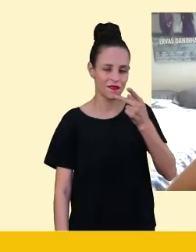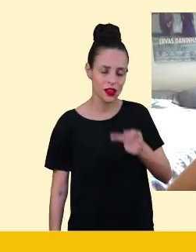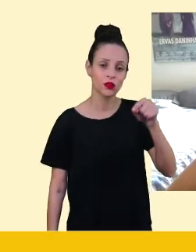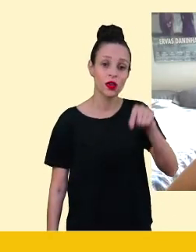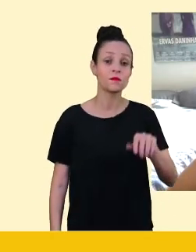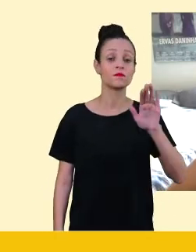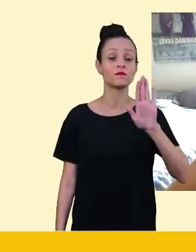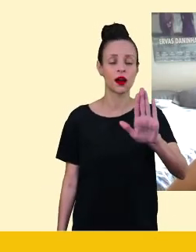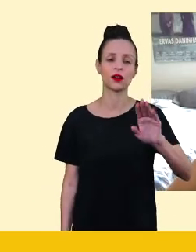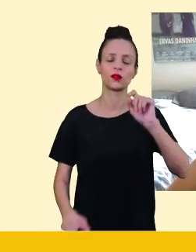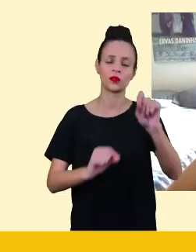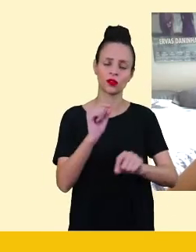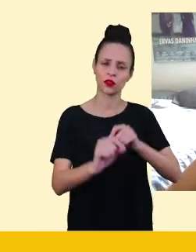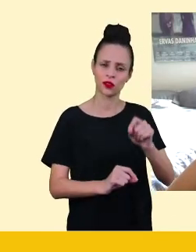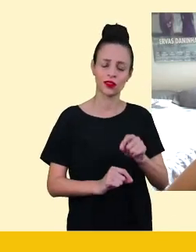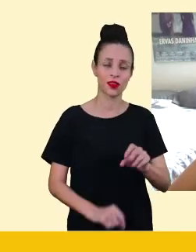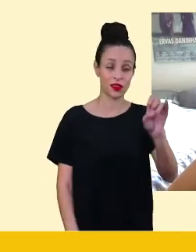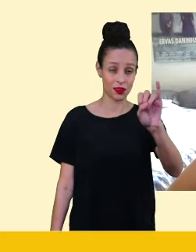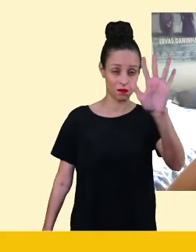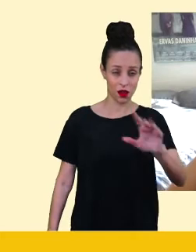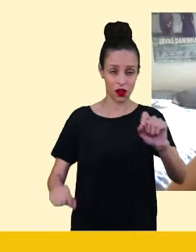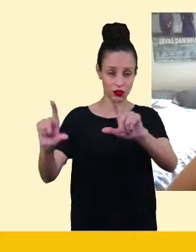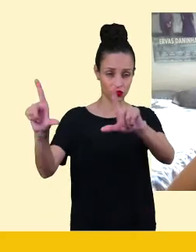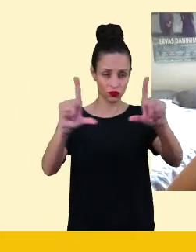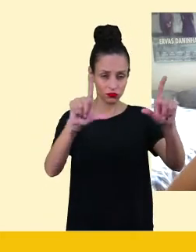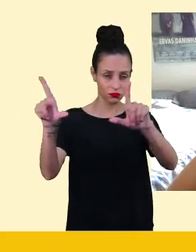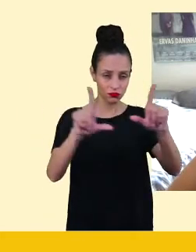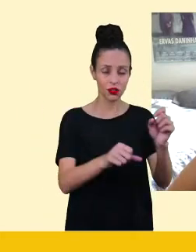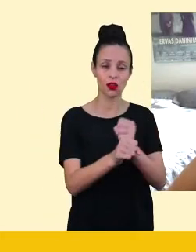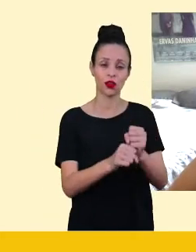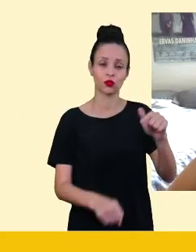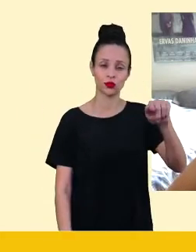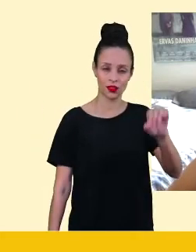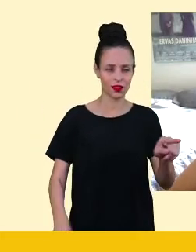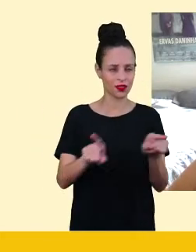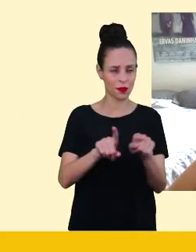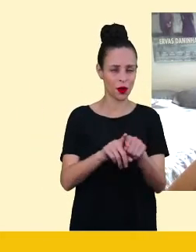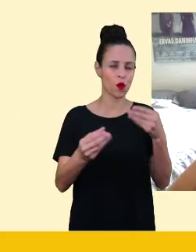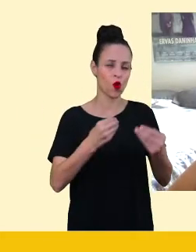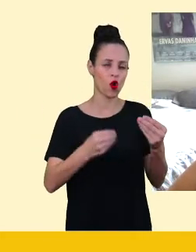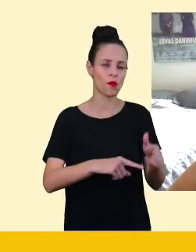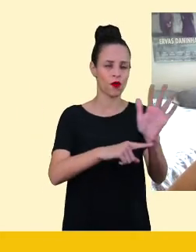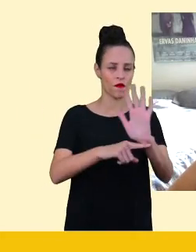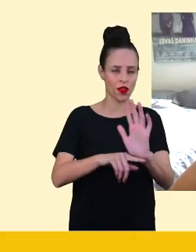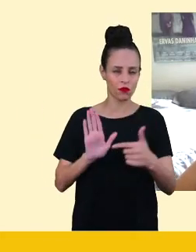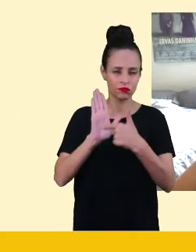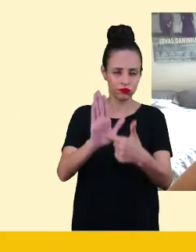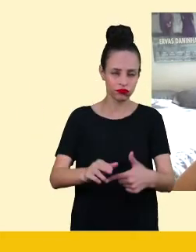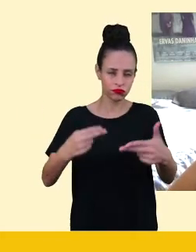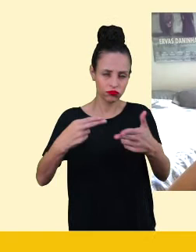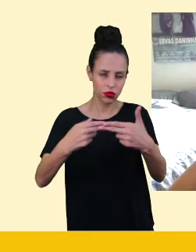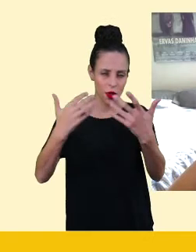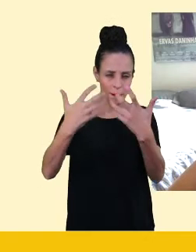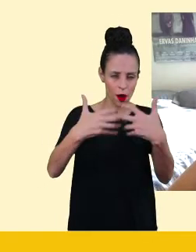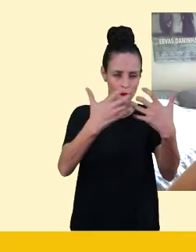um processo violento, opressivo, tudo isso que a gente está repetindo aqui, mas nas próprias imagens da década